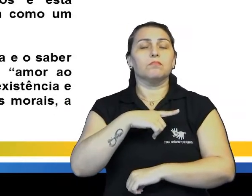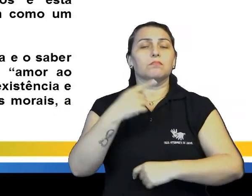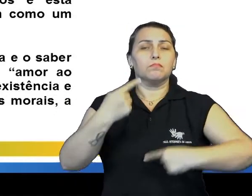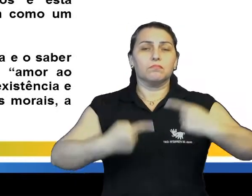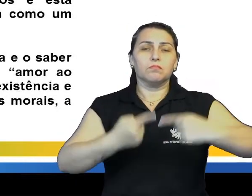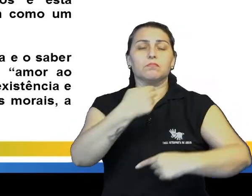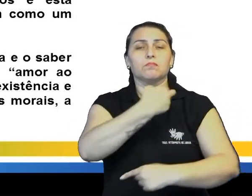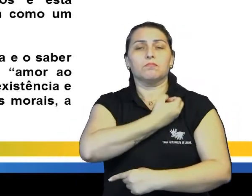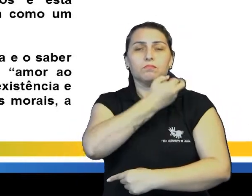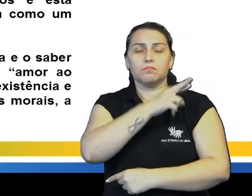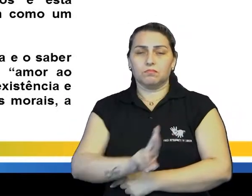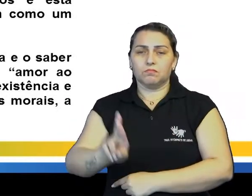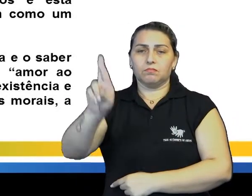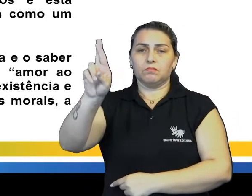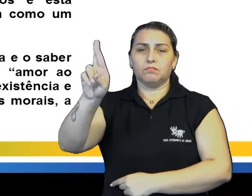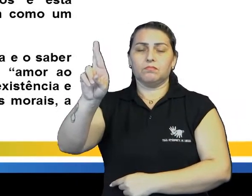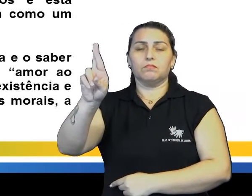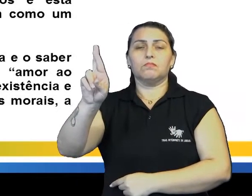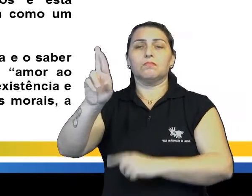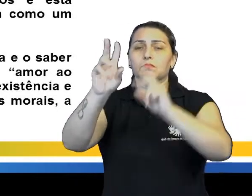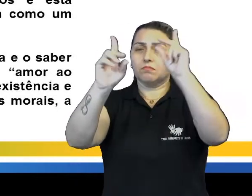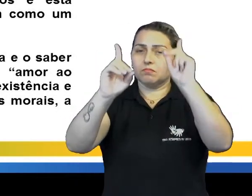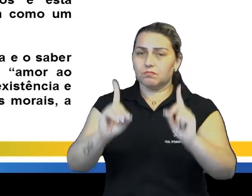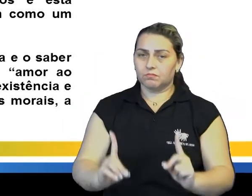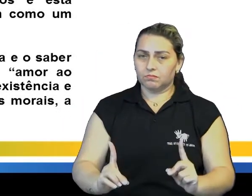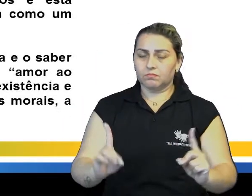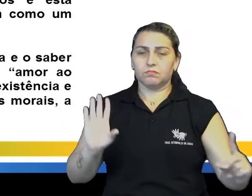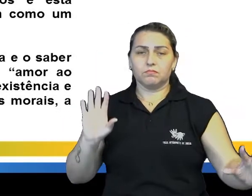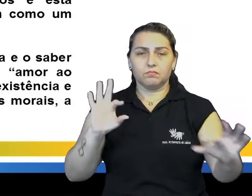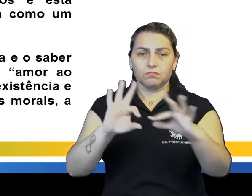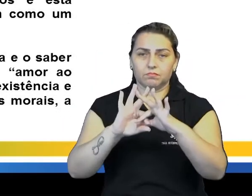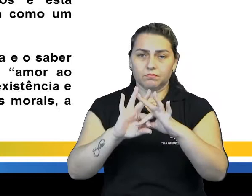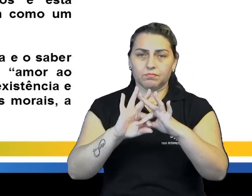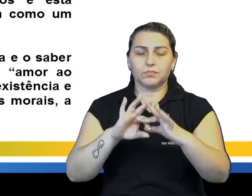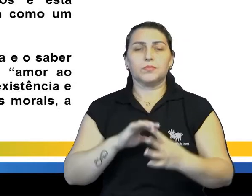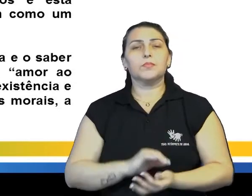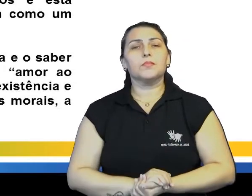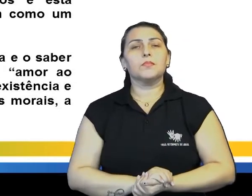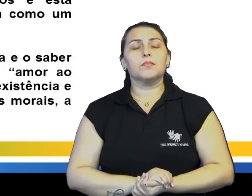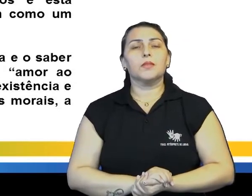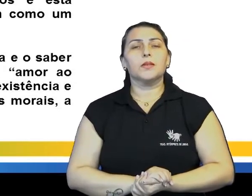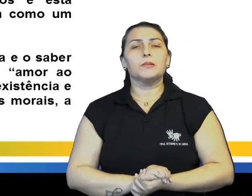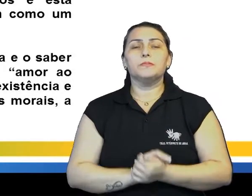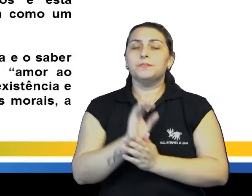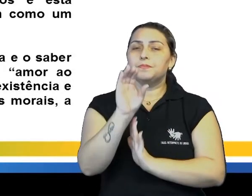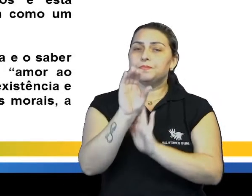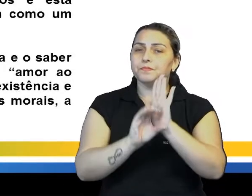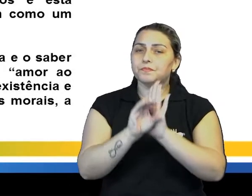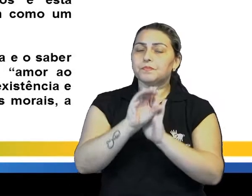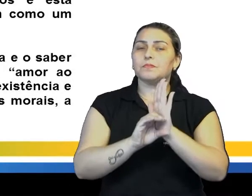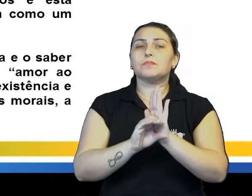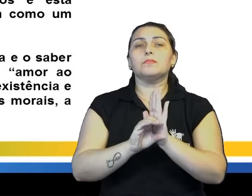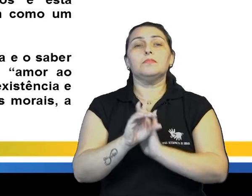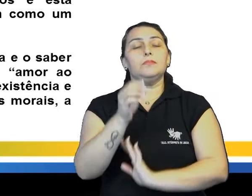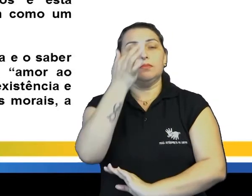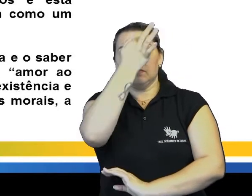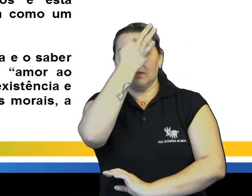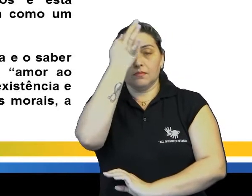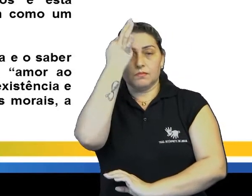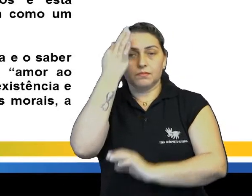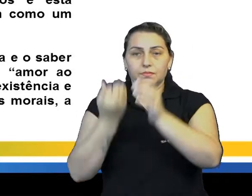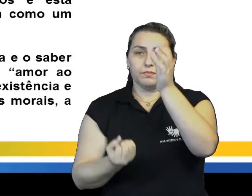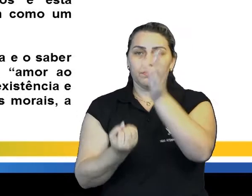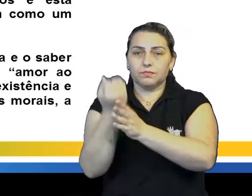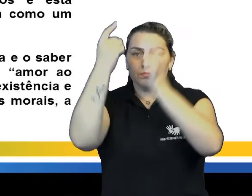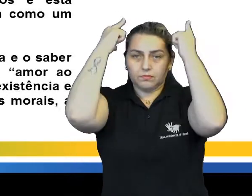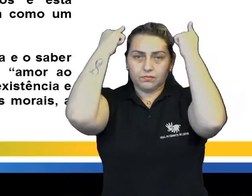política, religiosa, as suas divindades que estavam ligadas. Então, o conceito vai dizer assim, ó, quando a filosofia surge